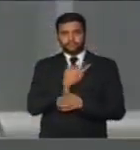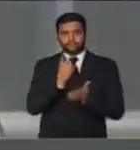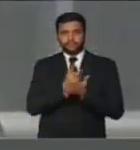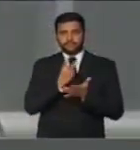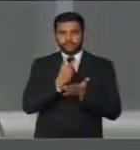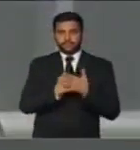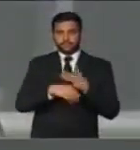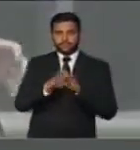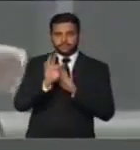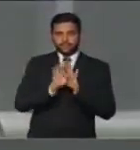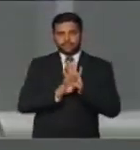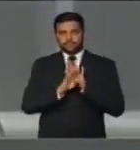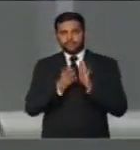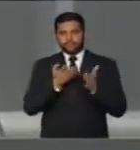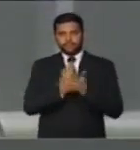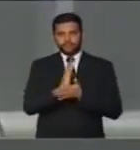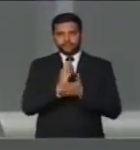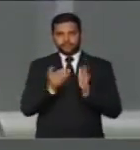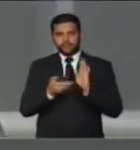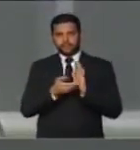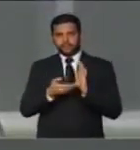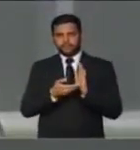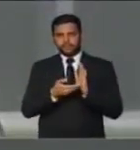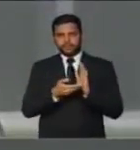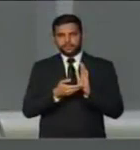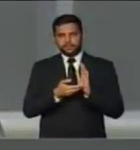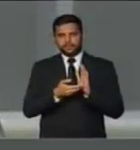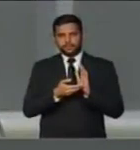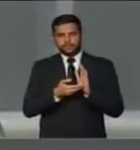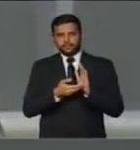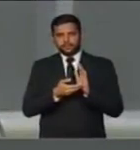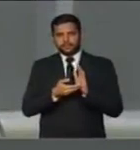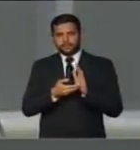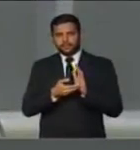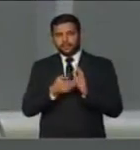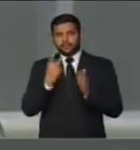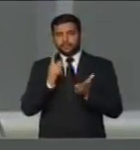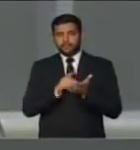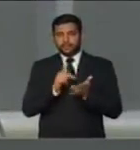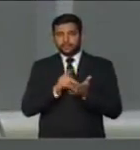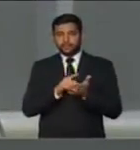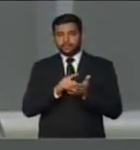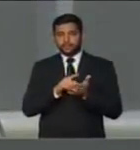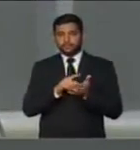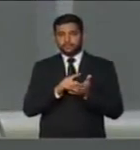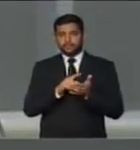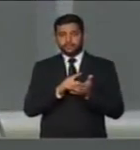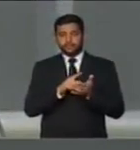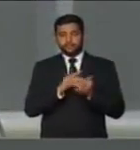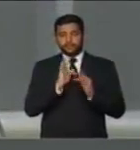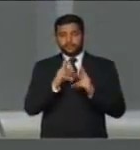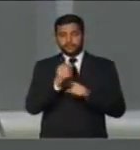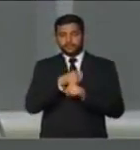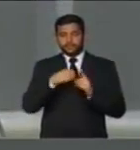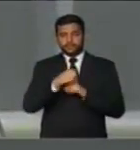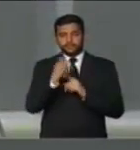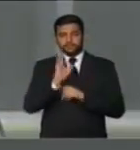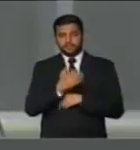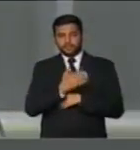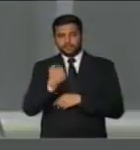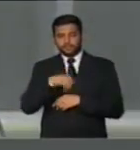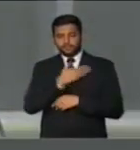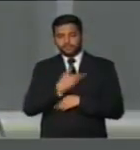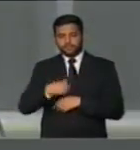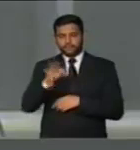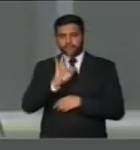mantenhamos o texto que foi aprovado pela Câmara. É fato e notório para a sociedade brasileira que o